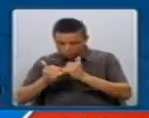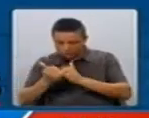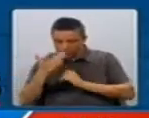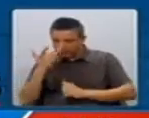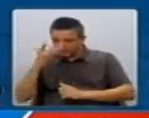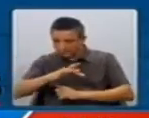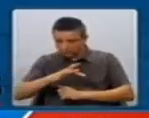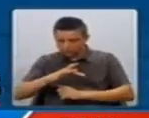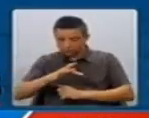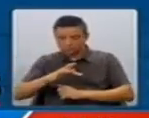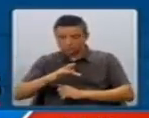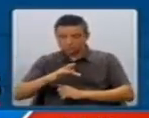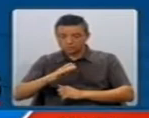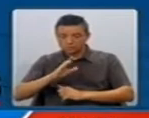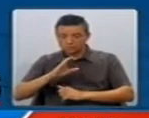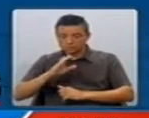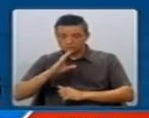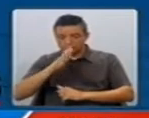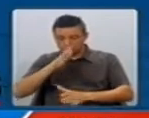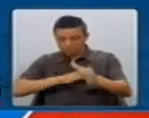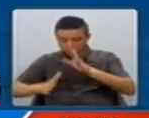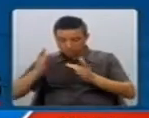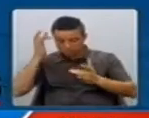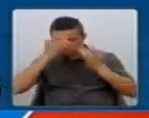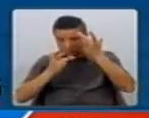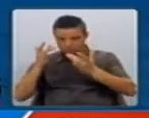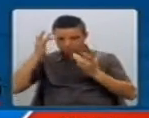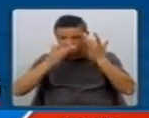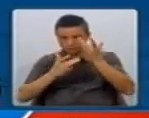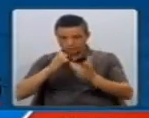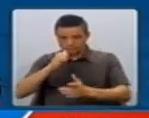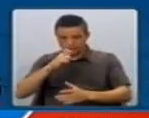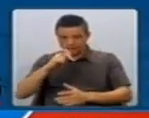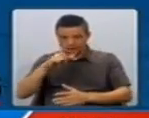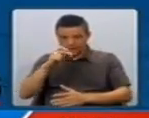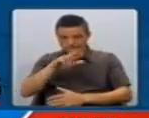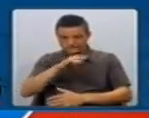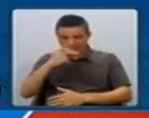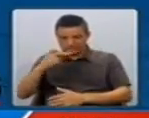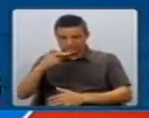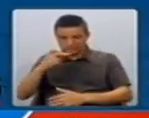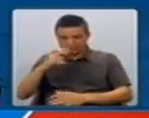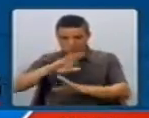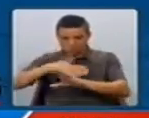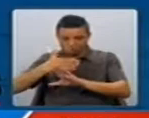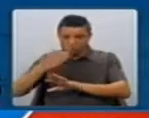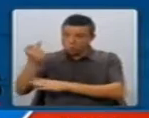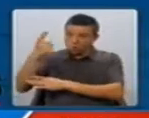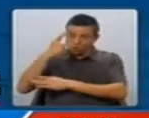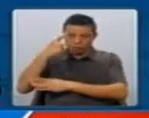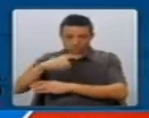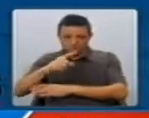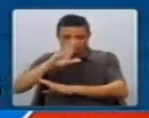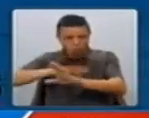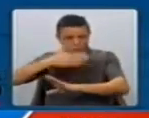extremamente maciços. E o que nos contava a teoria sobre estas galáxias ultraluminosas é que, para termos tanta